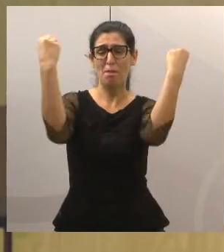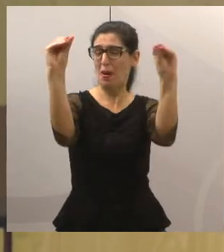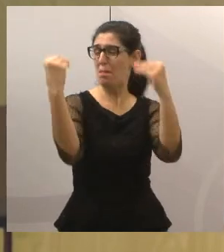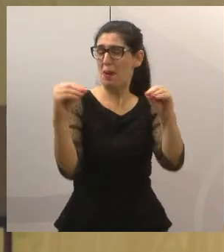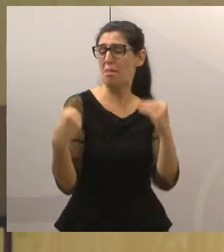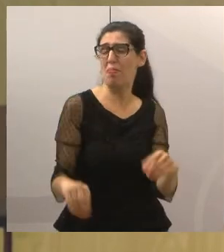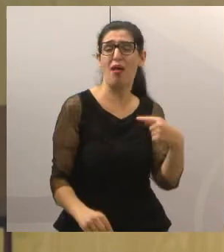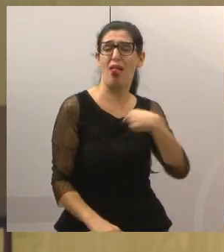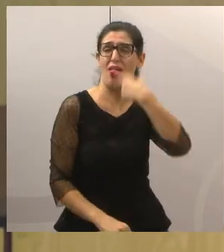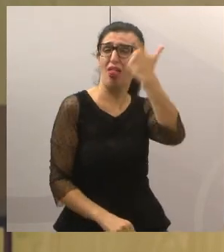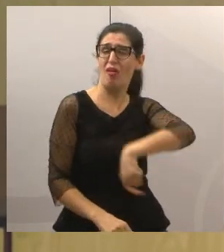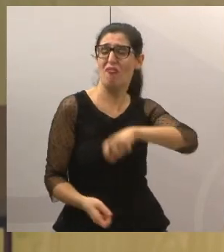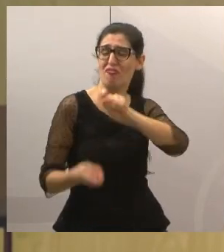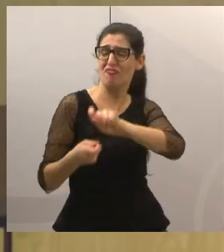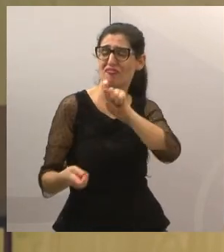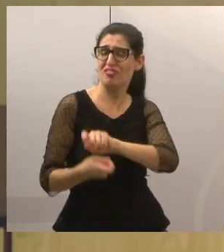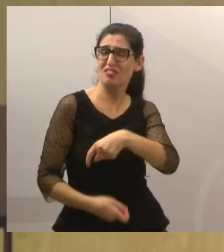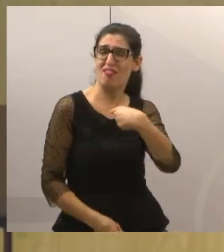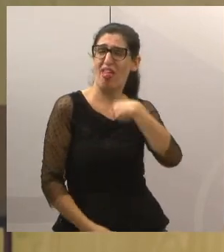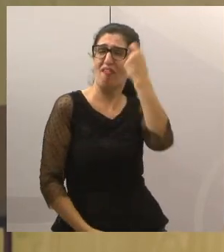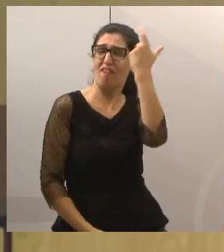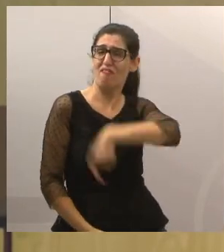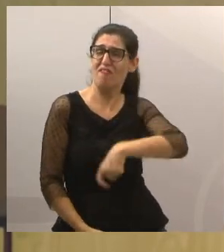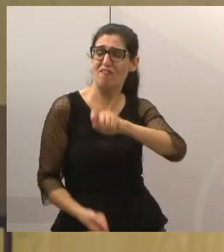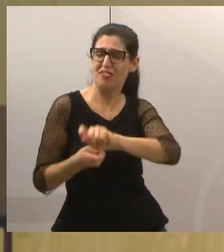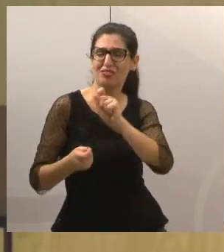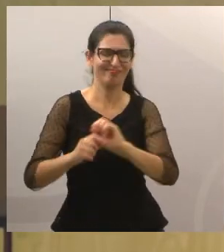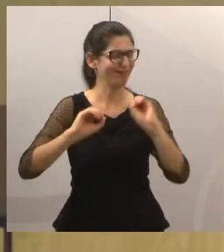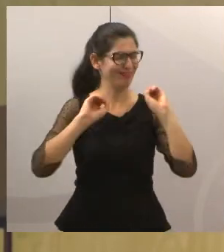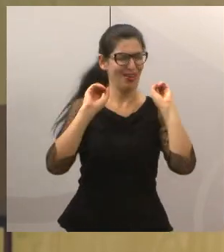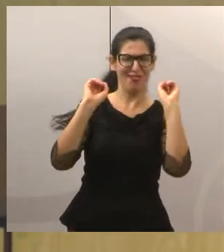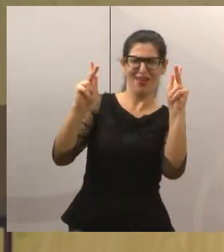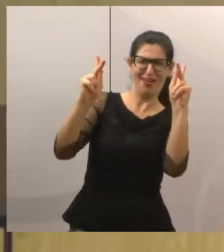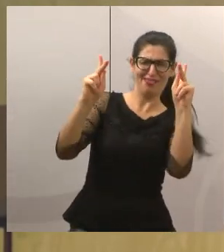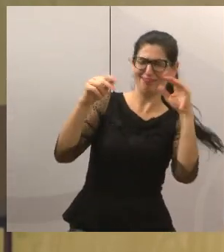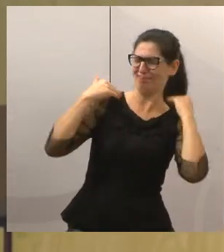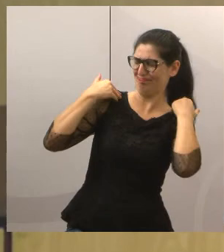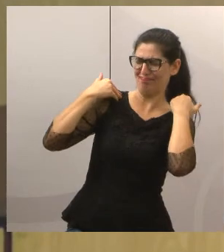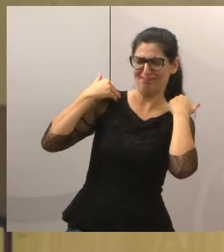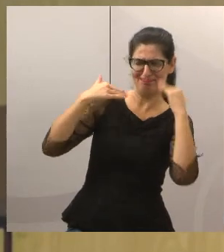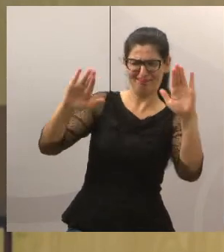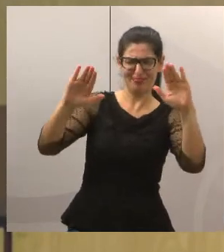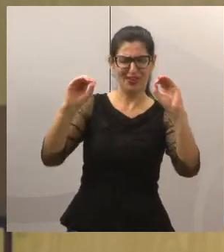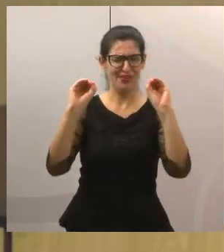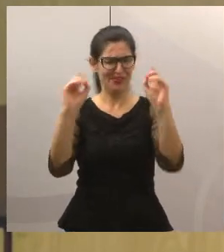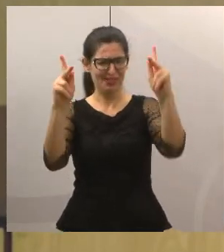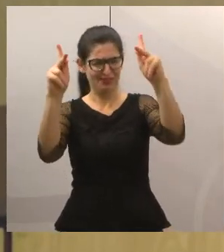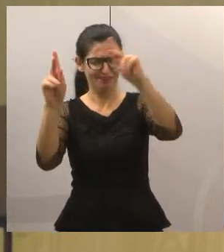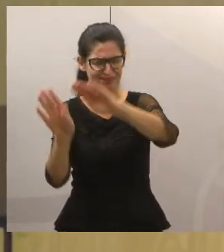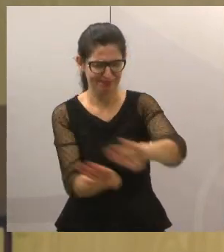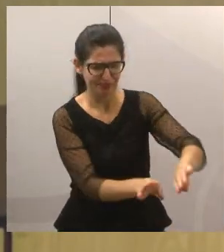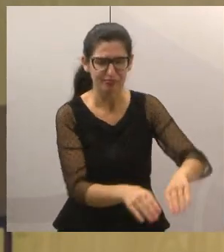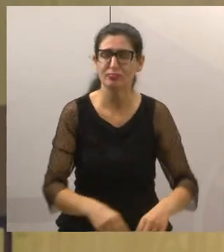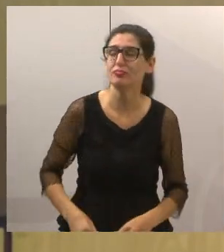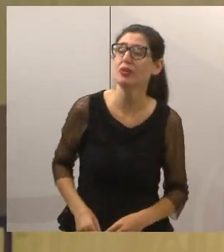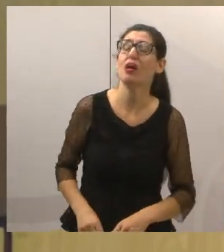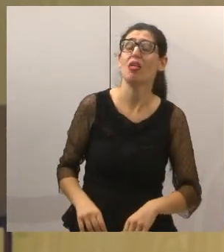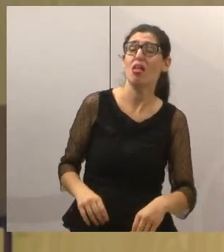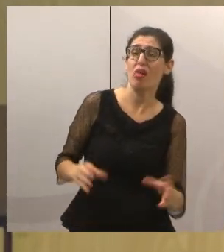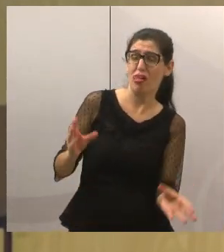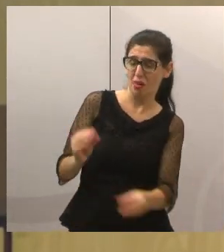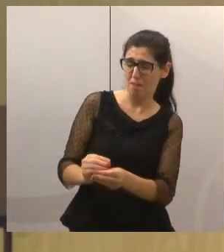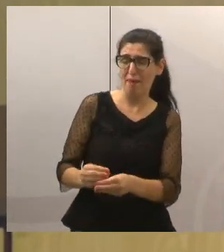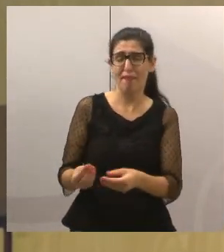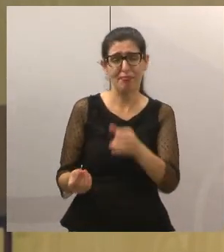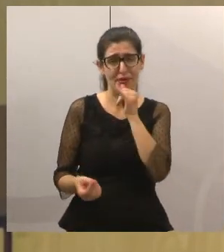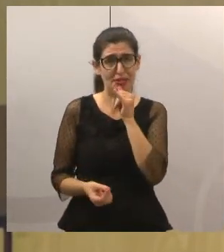gente, eventualmente, quando isso acontecer. Olha, daquelas emendas que você sugeriu, essa estará sendo implantada mês que vem,